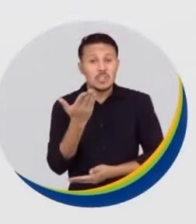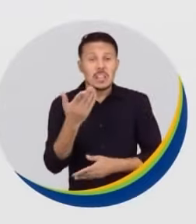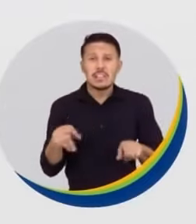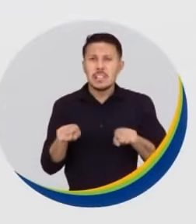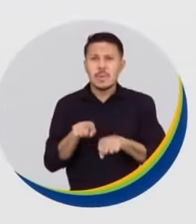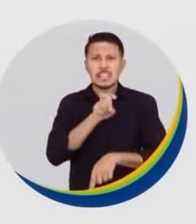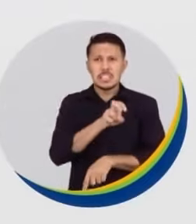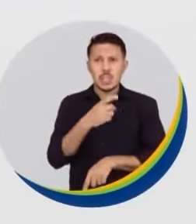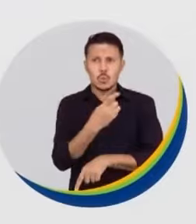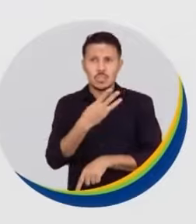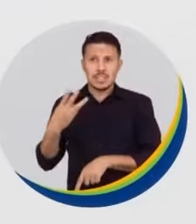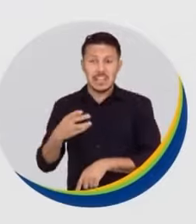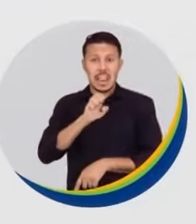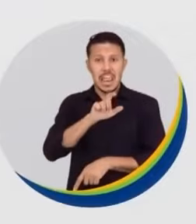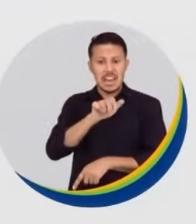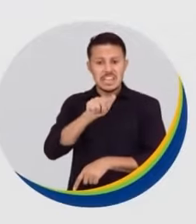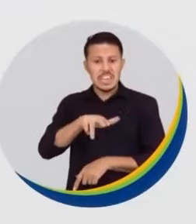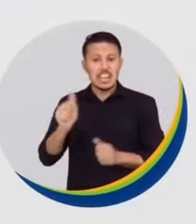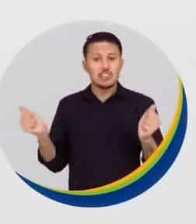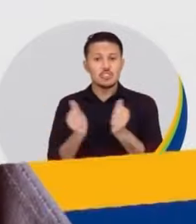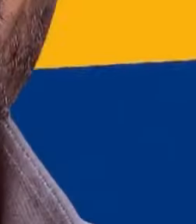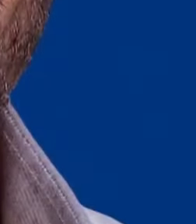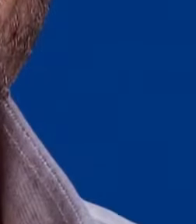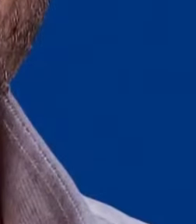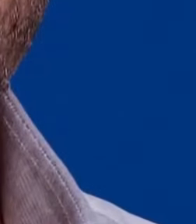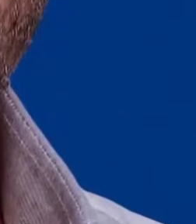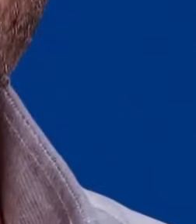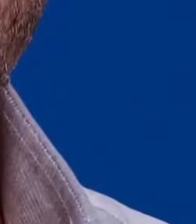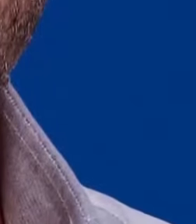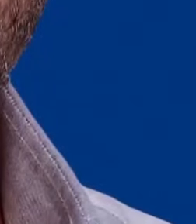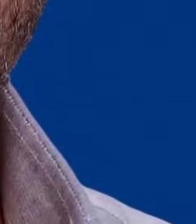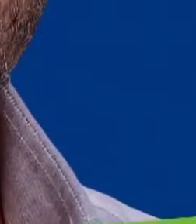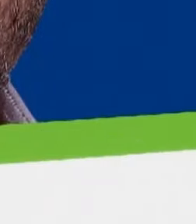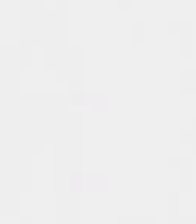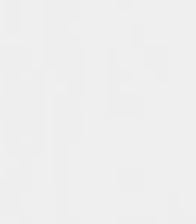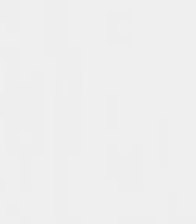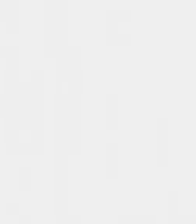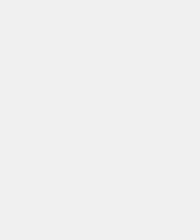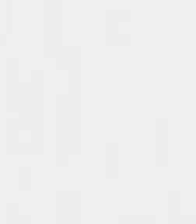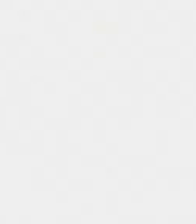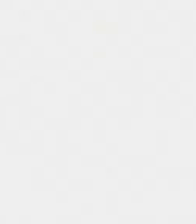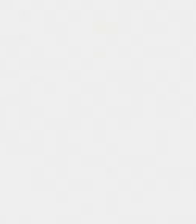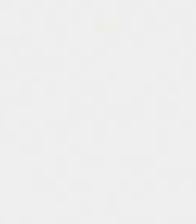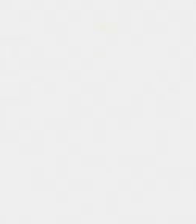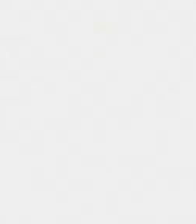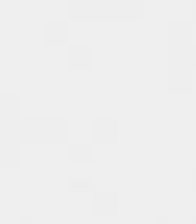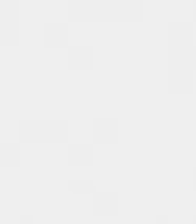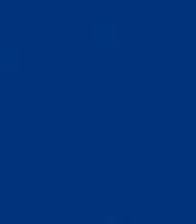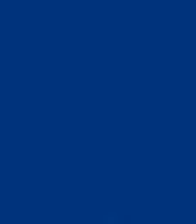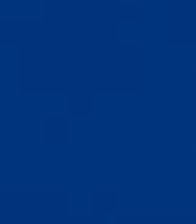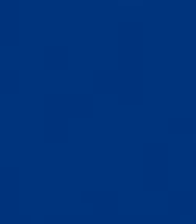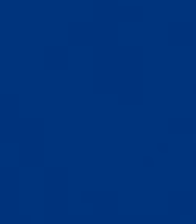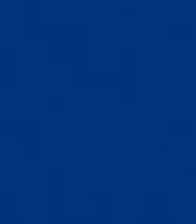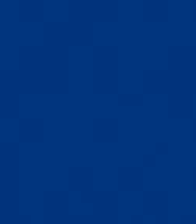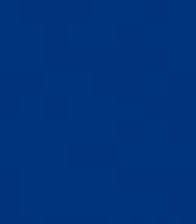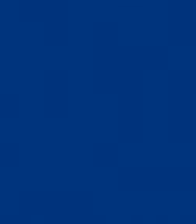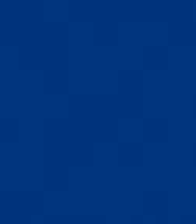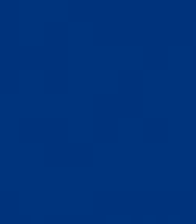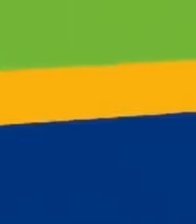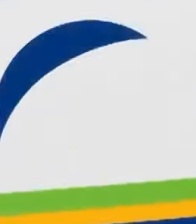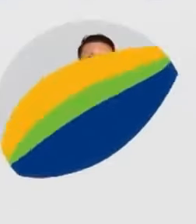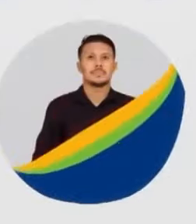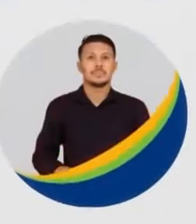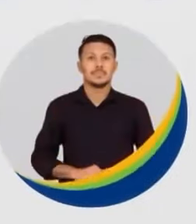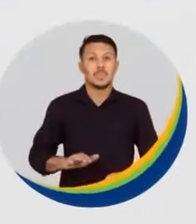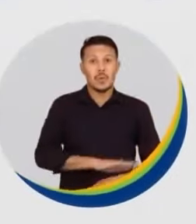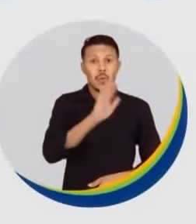-133, Eliana Fazzani, com Ricardo Nunes, 15. Vote PSD 55. PSD 55.